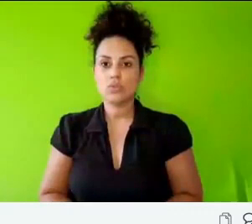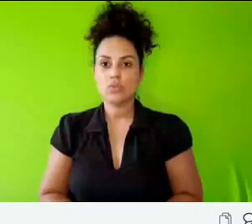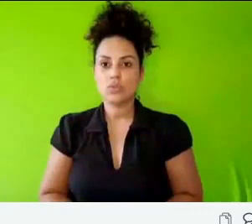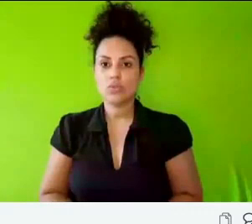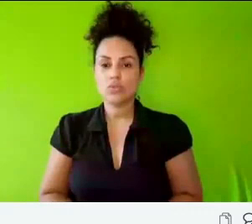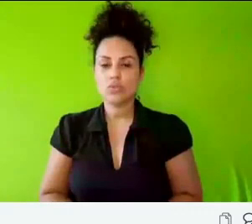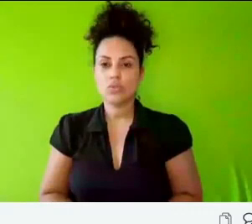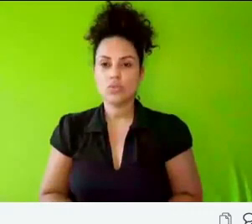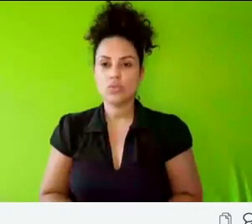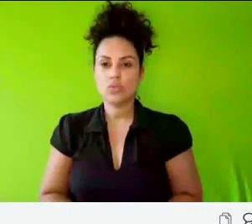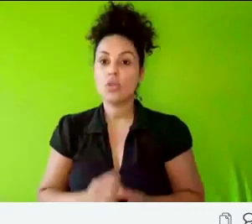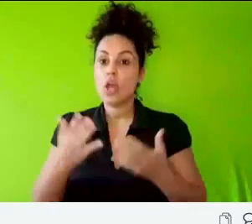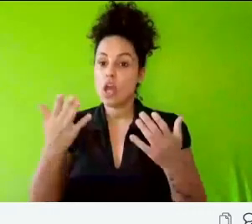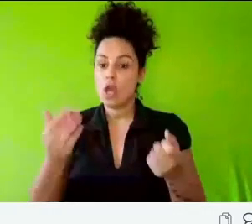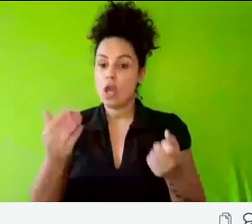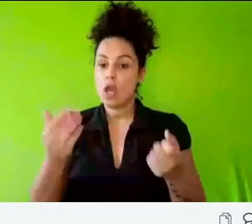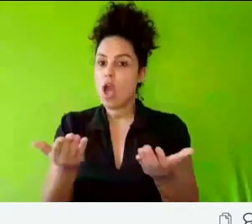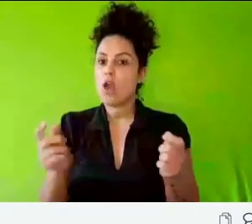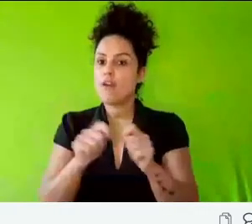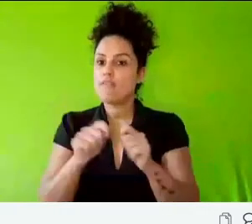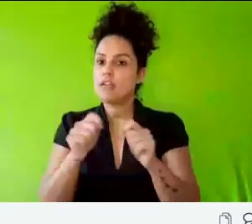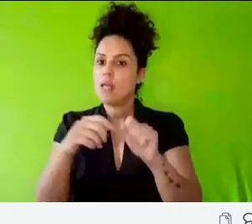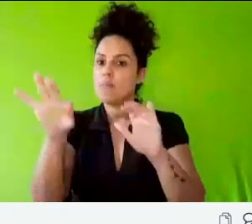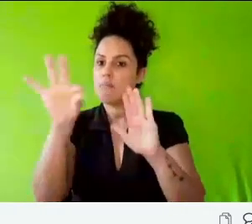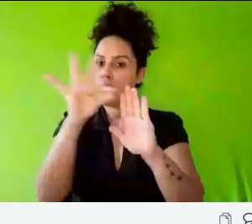Vamos gerar a lista.